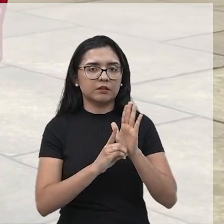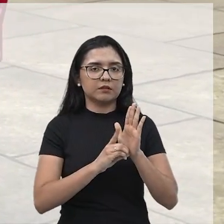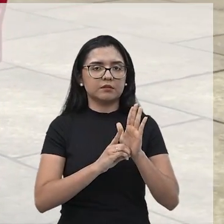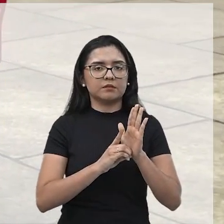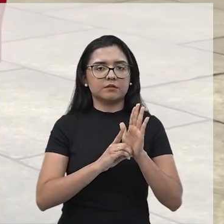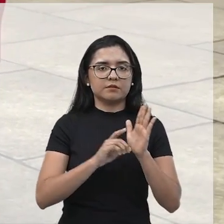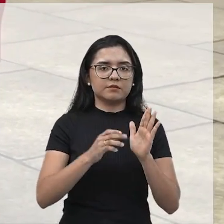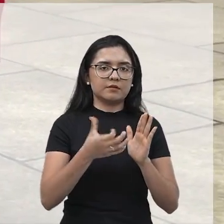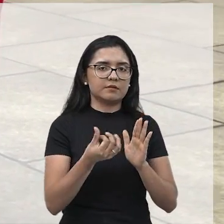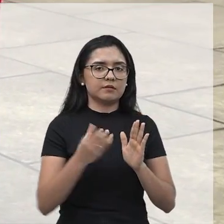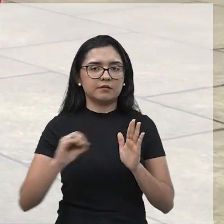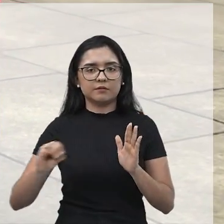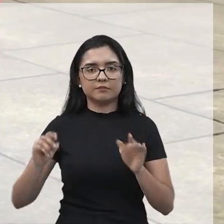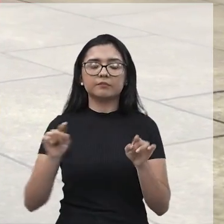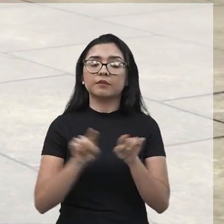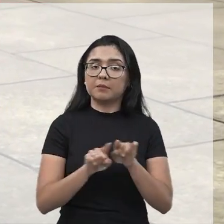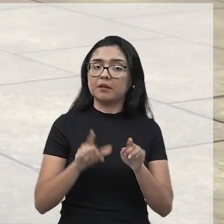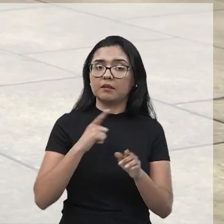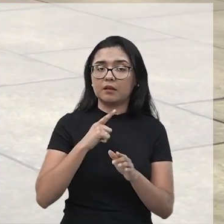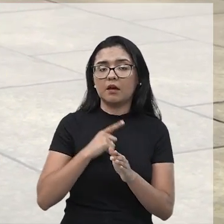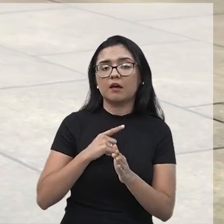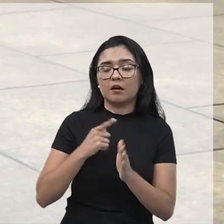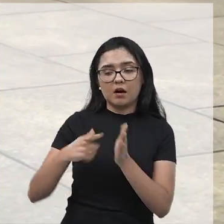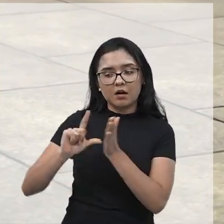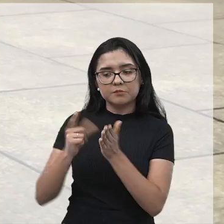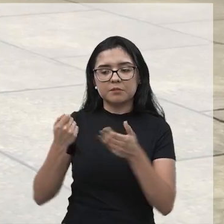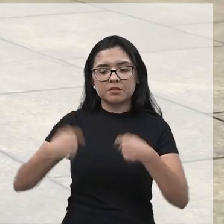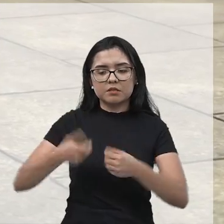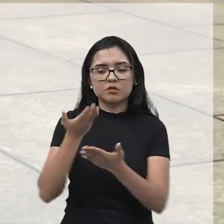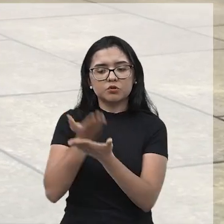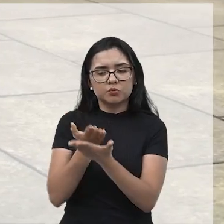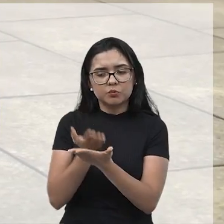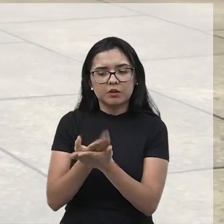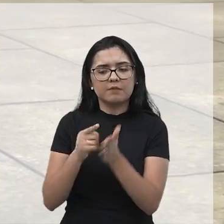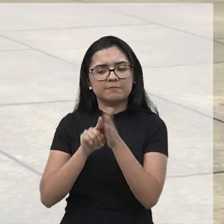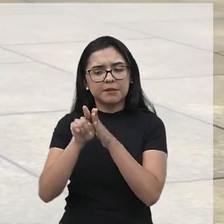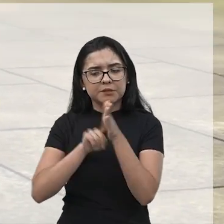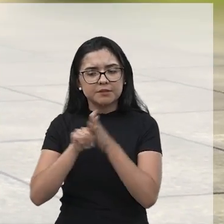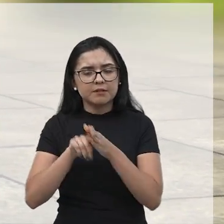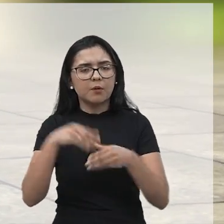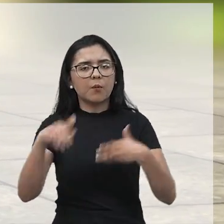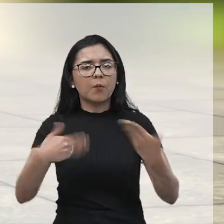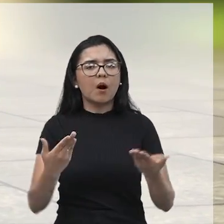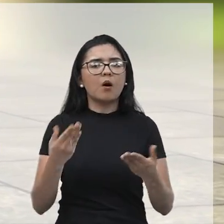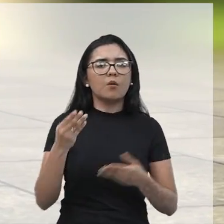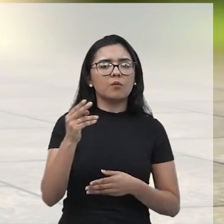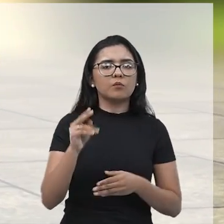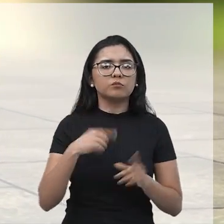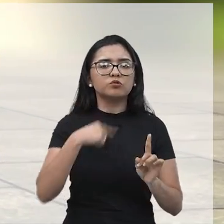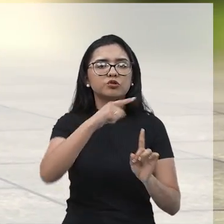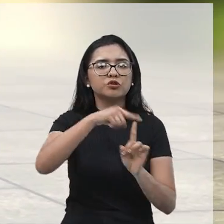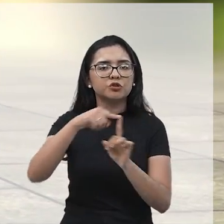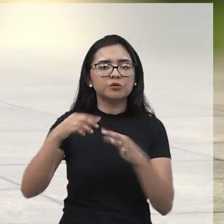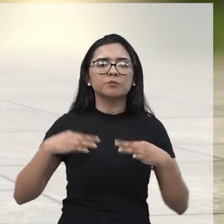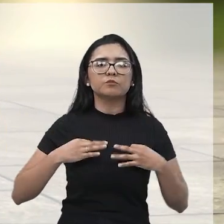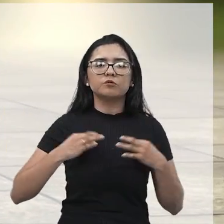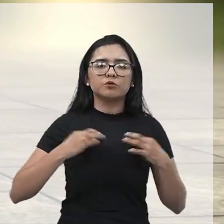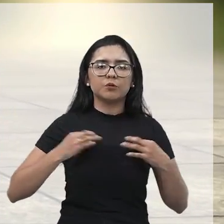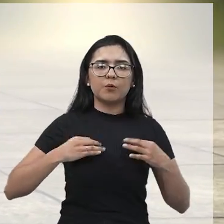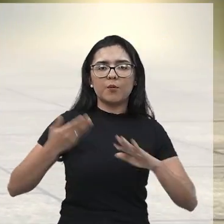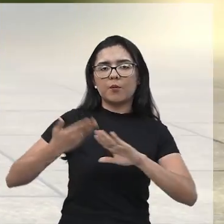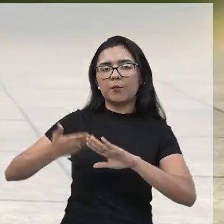60, então tem um estudo também que o figurinista, ele vai fazer essa pesquisa, como que se vestiu